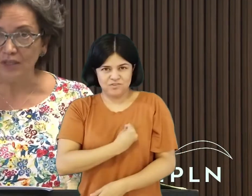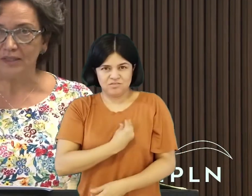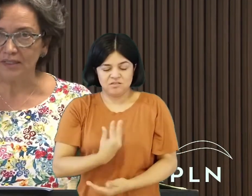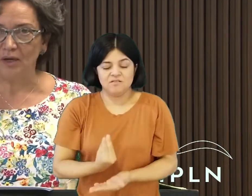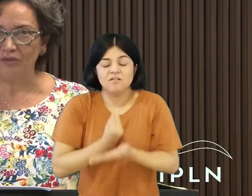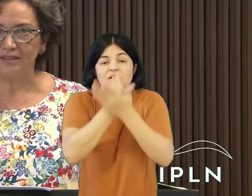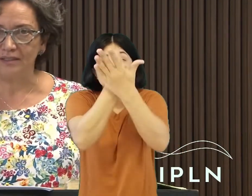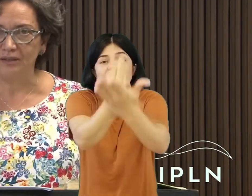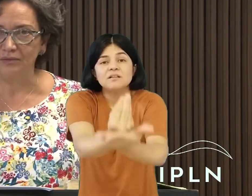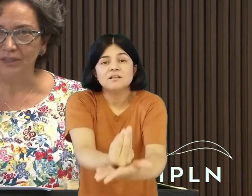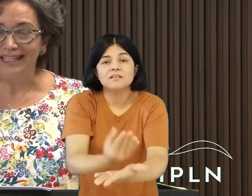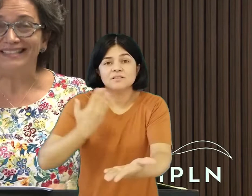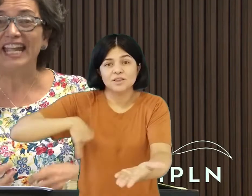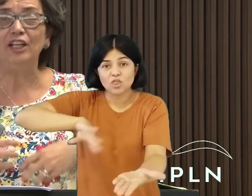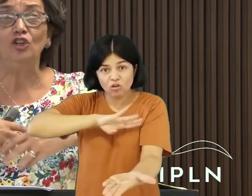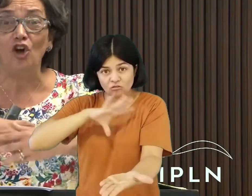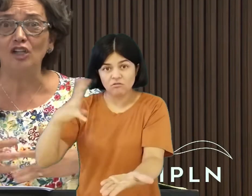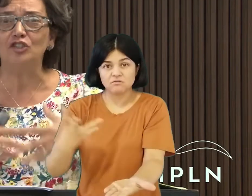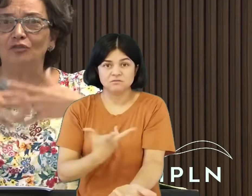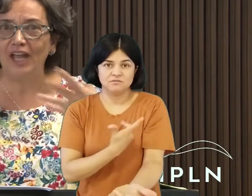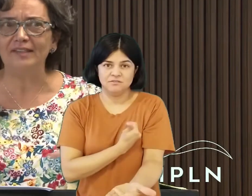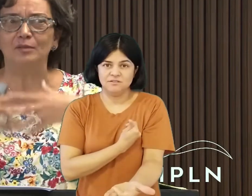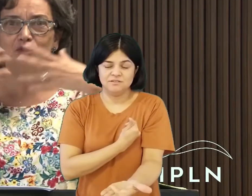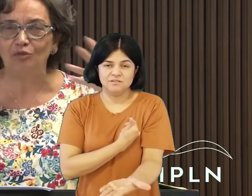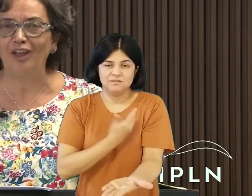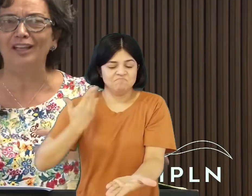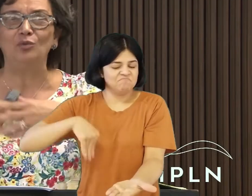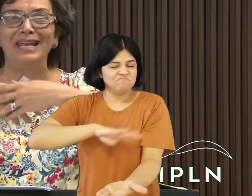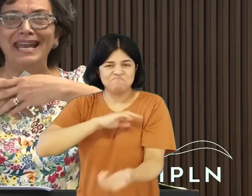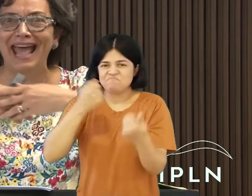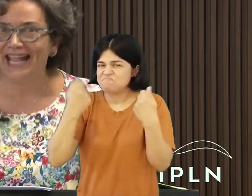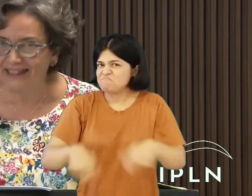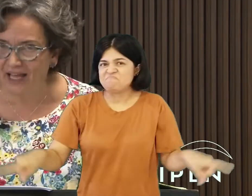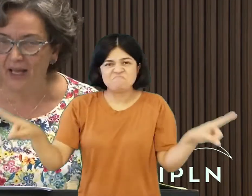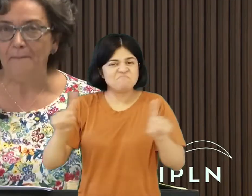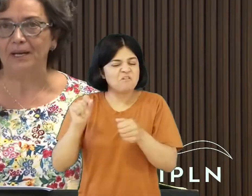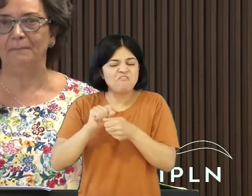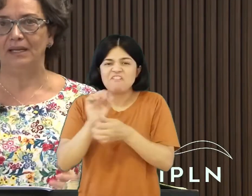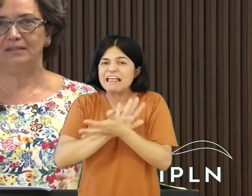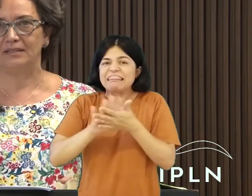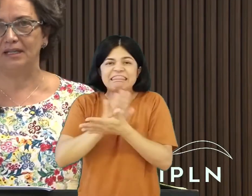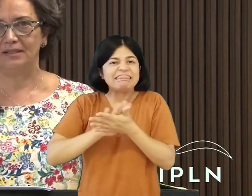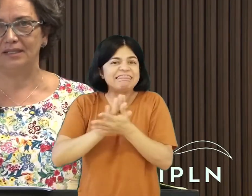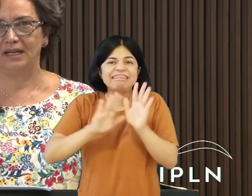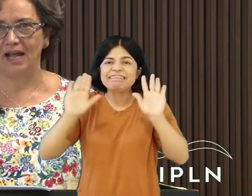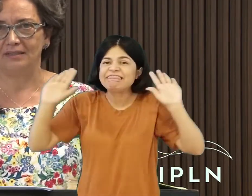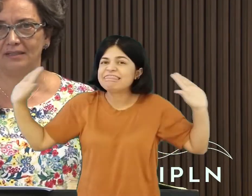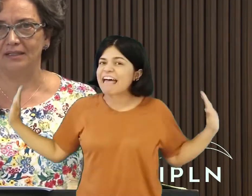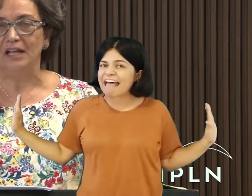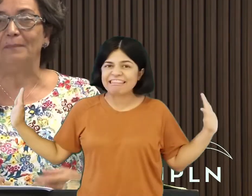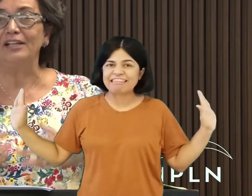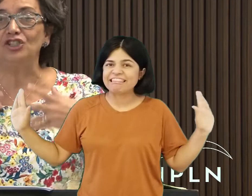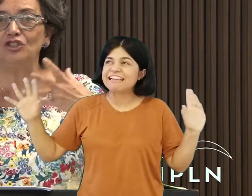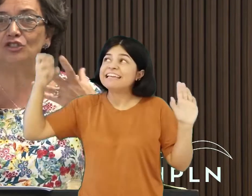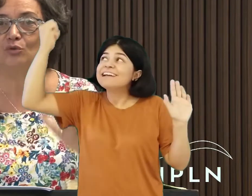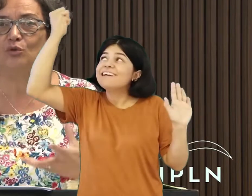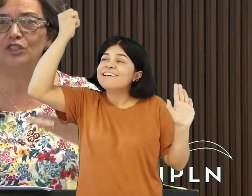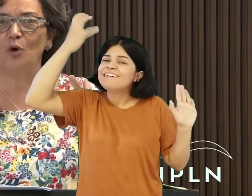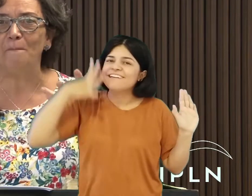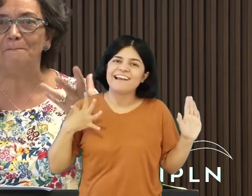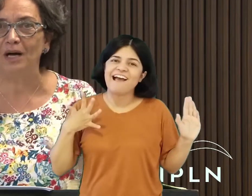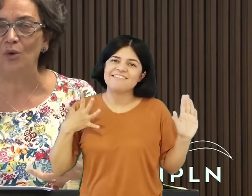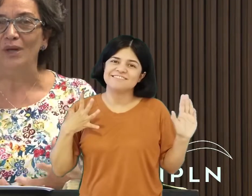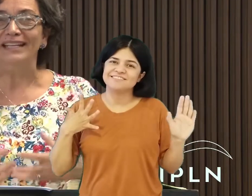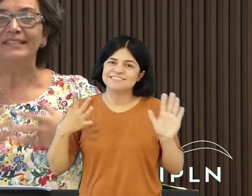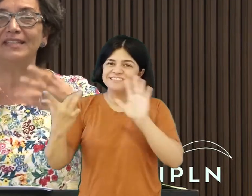a nossa salvação, sem que nós tivéssemos feito nada para merecer essa graça, mas Jesus